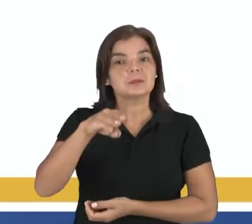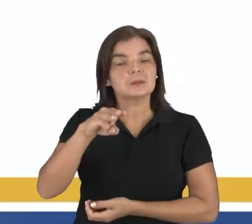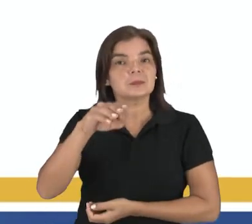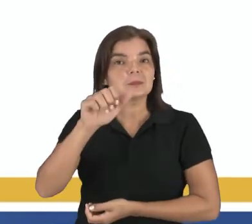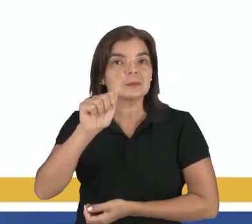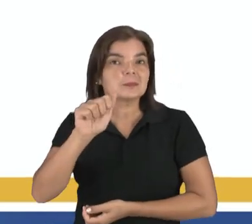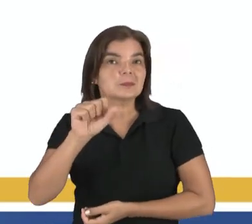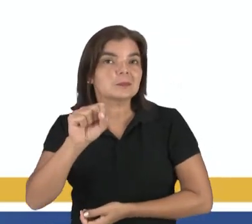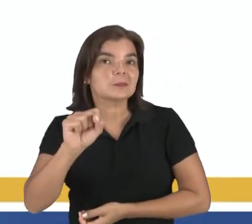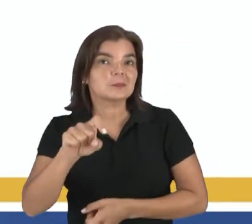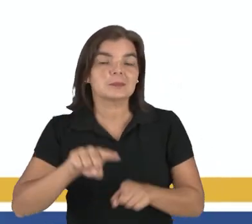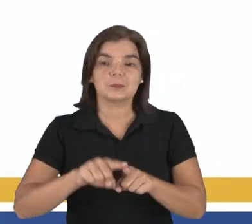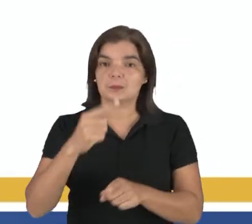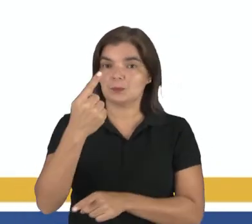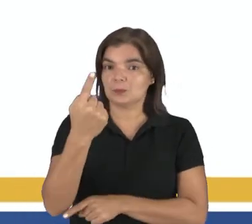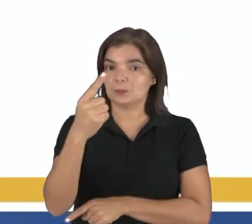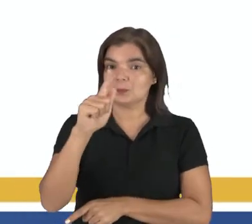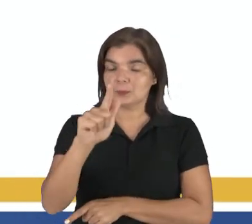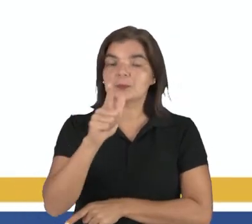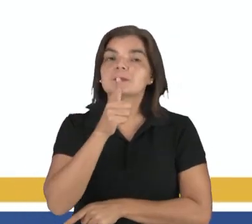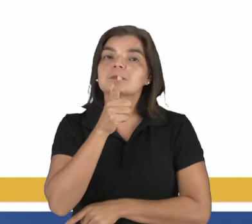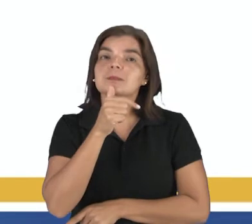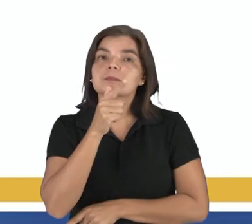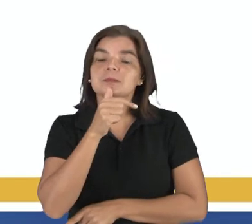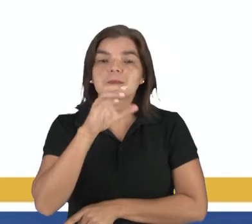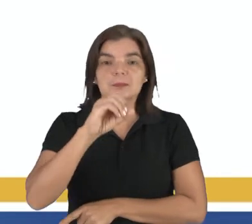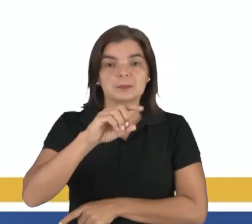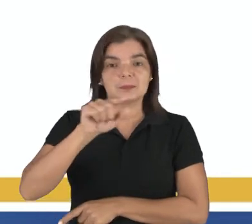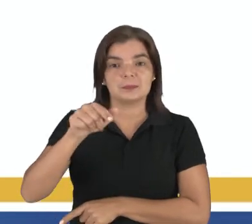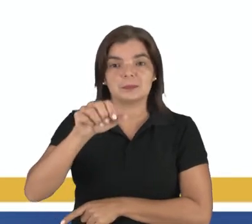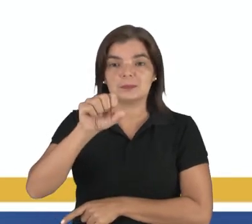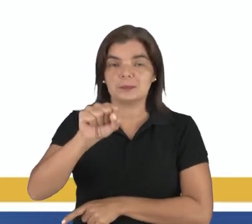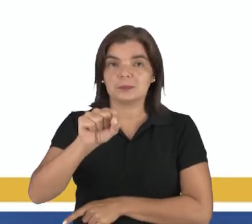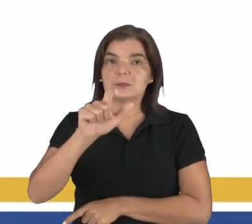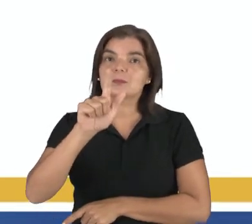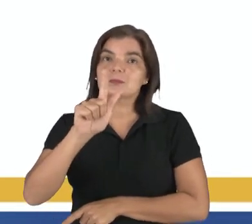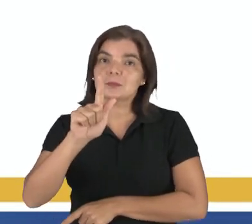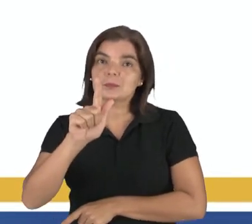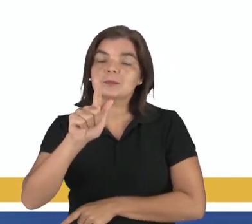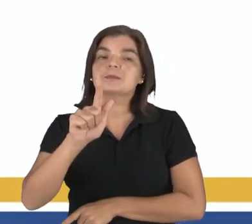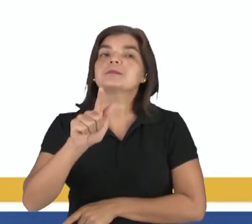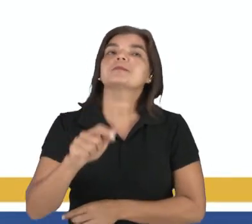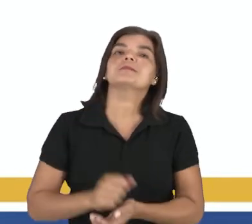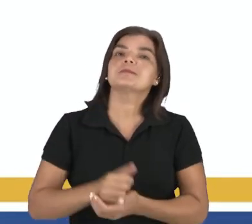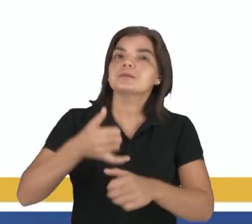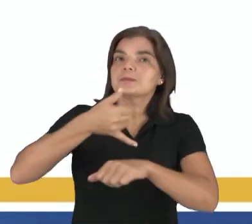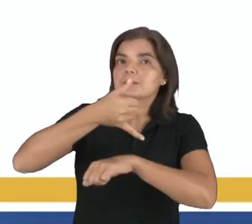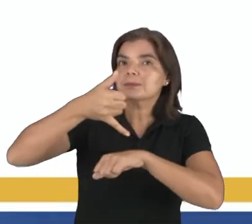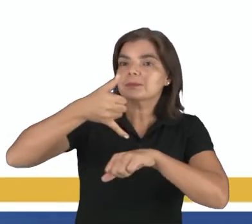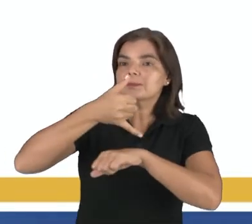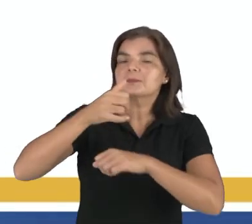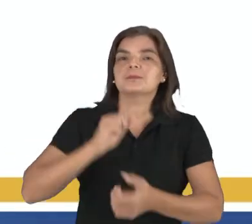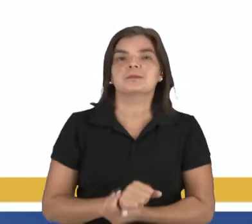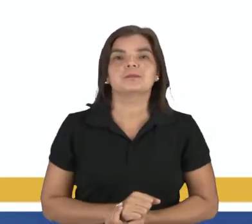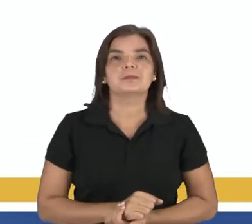massa é 1 grama para água e 0,8 de grama de